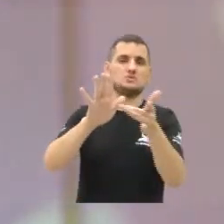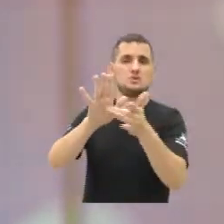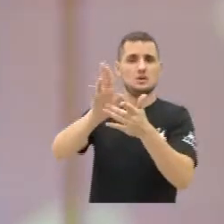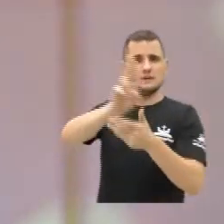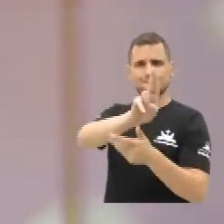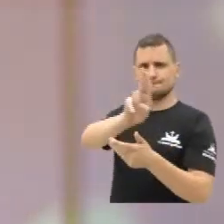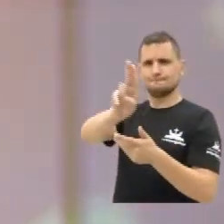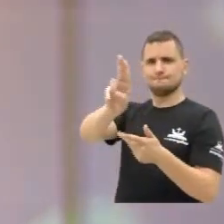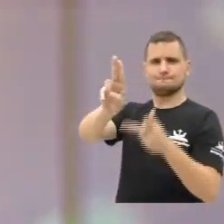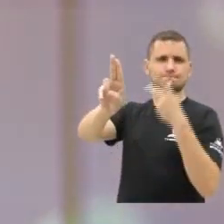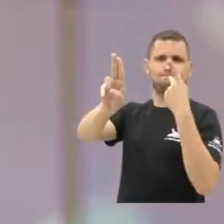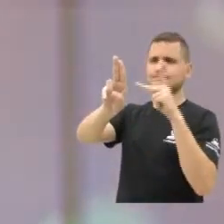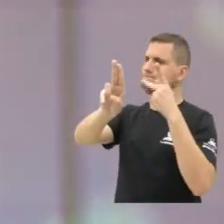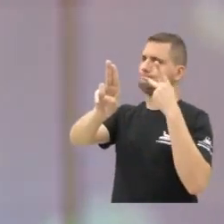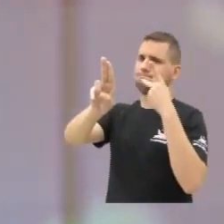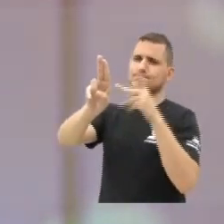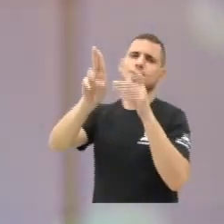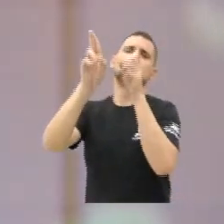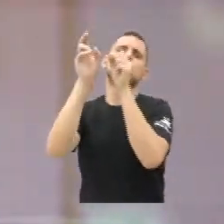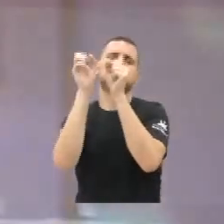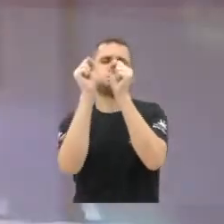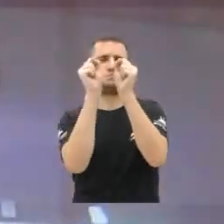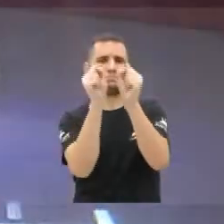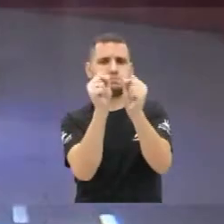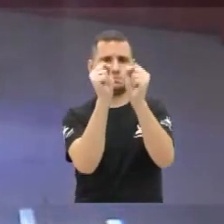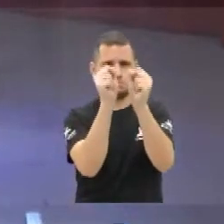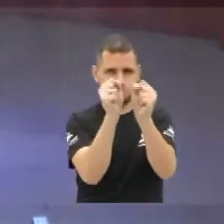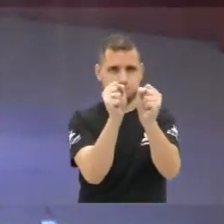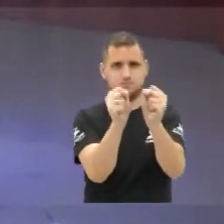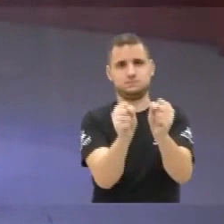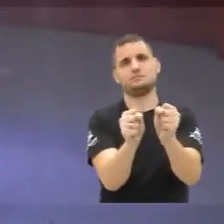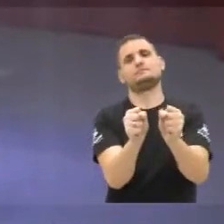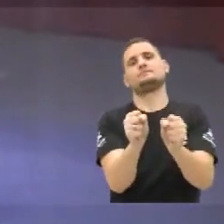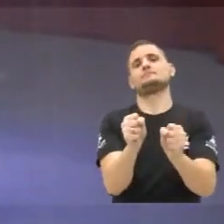Jesus, neste nome há poder.